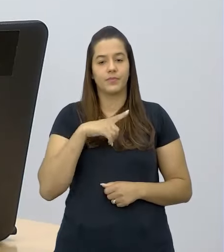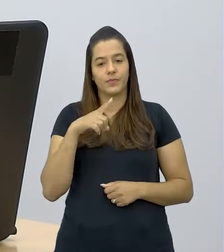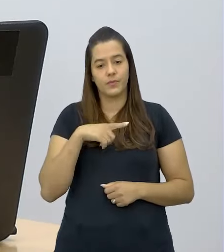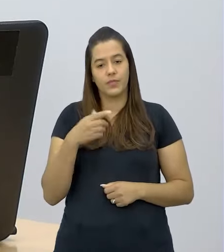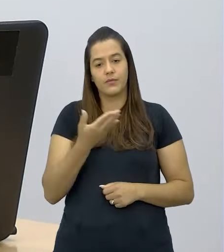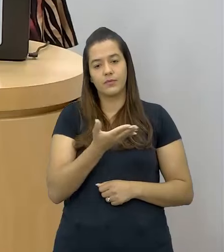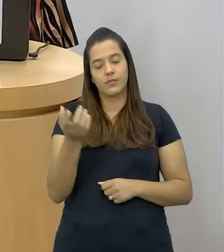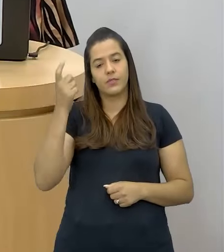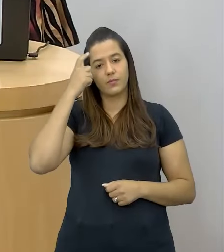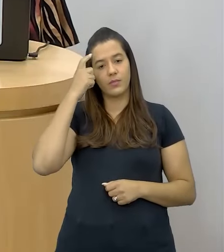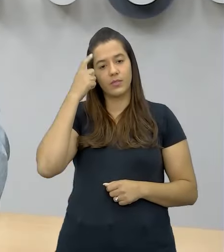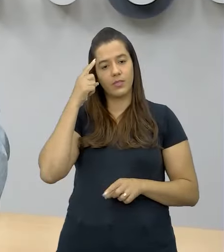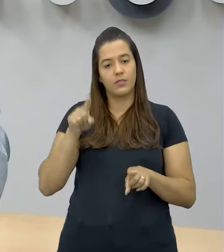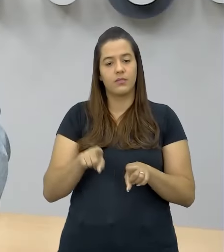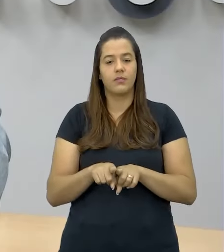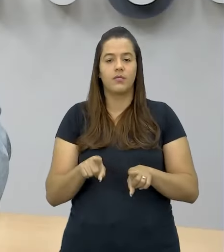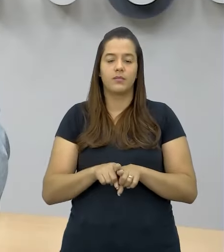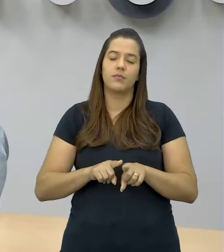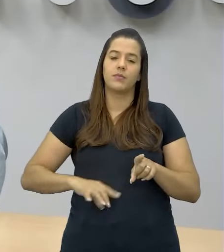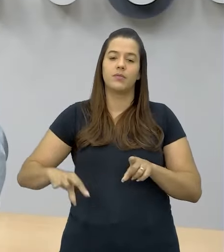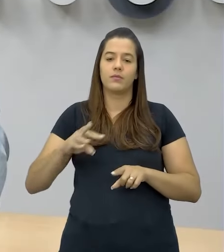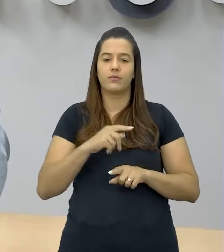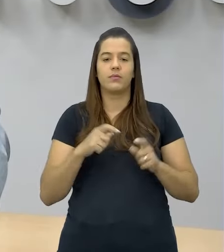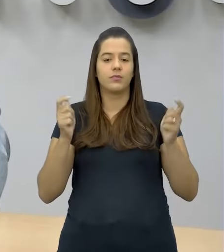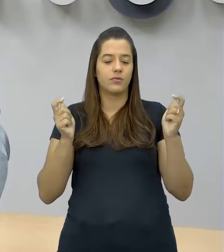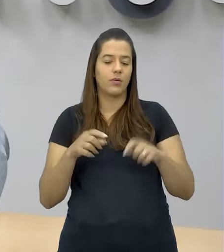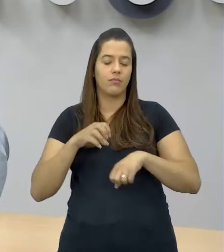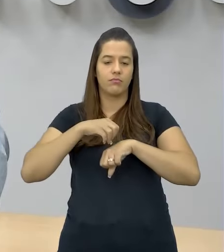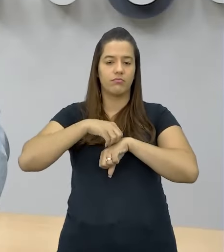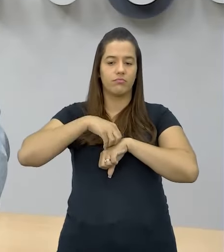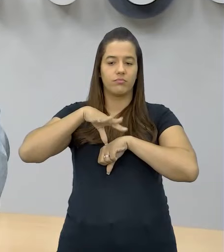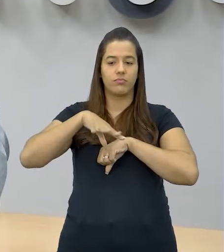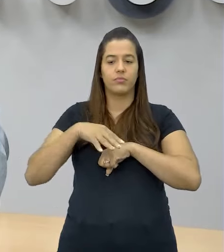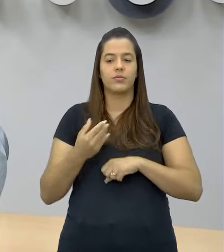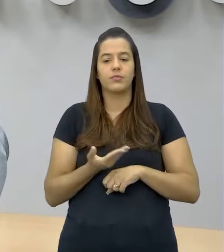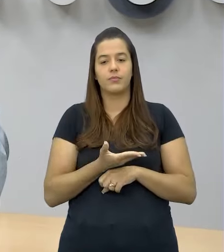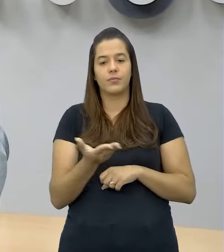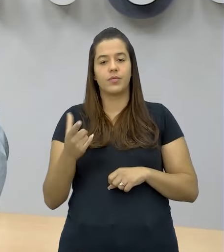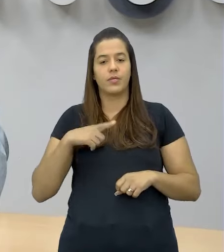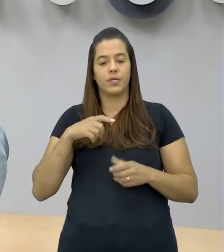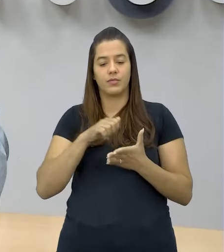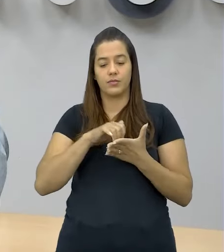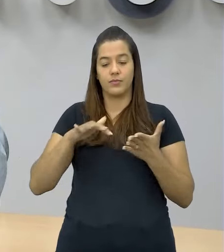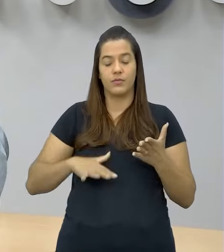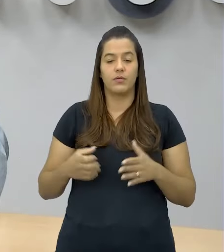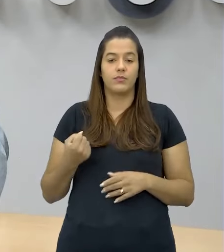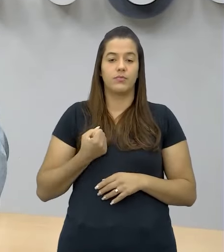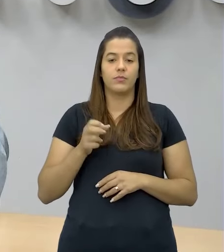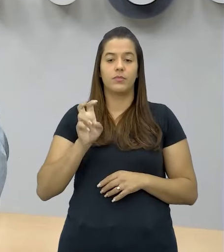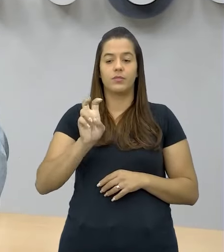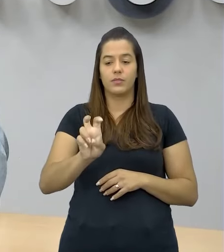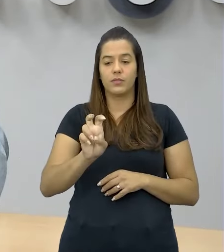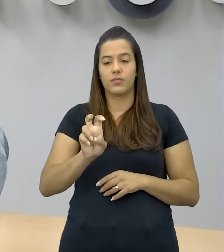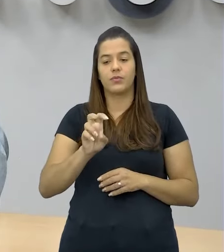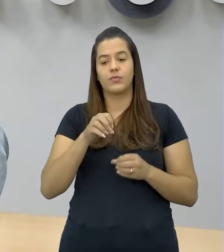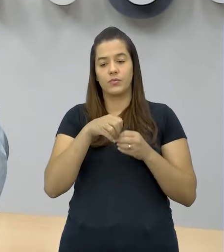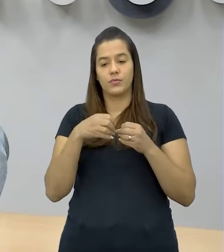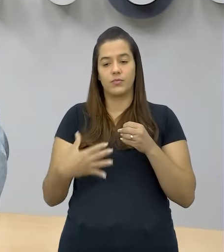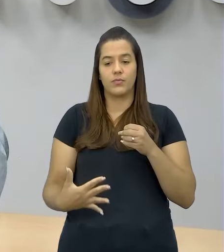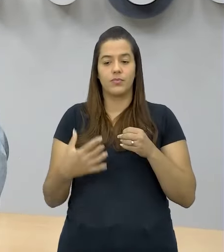aí pensada também, e só para dar um spoiler aqui, a atividade 5, né, desse